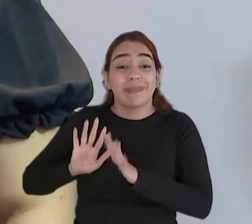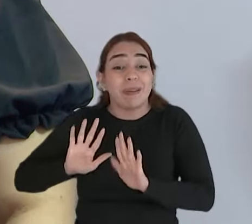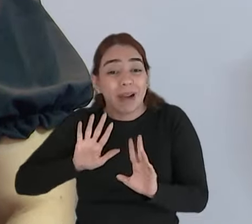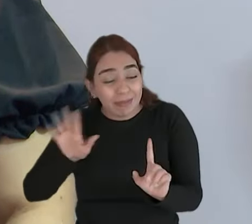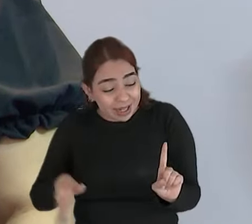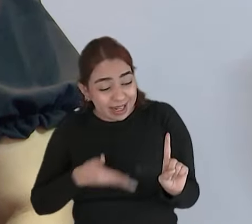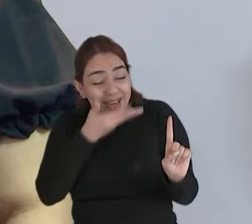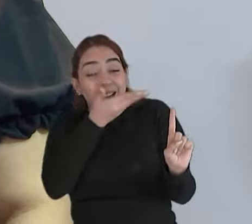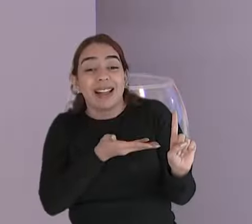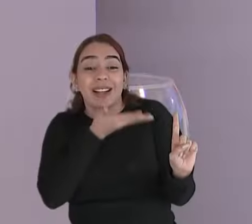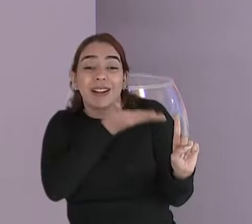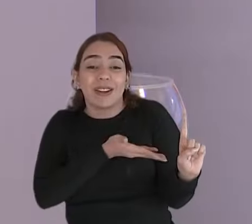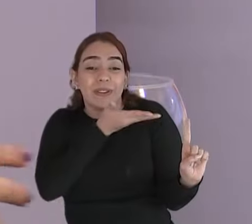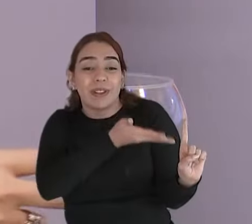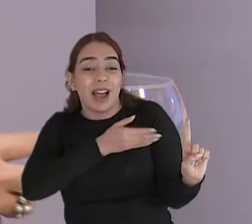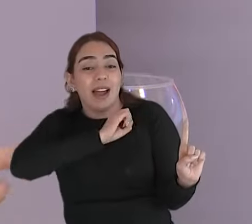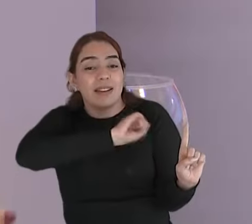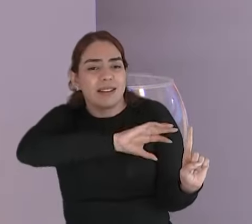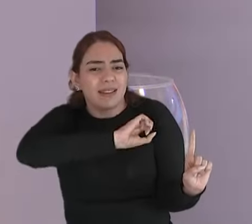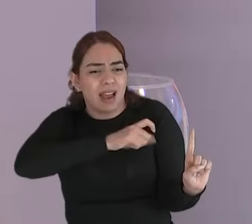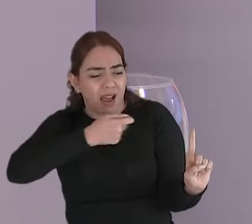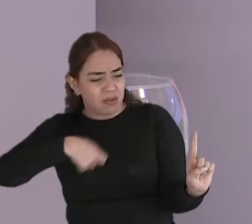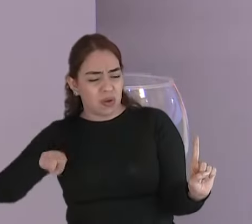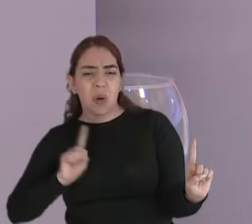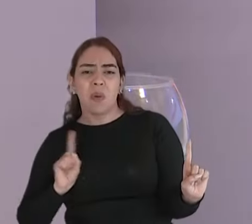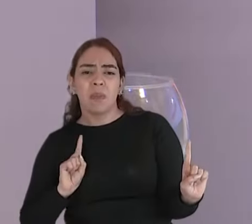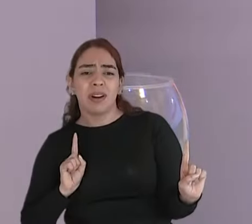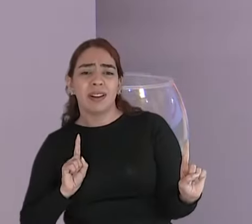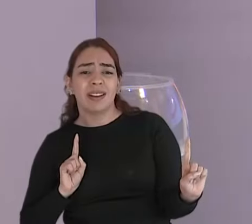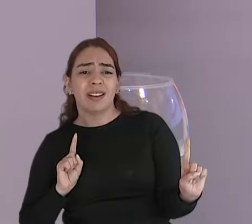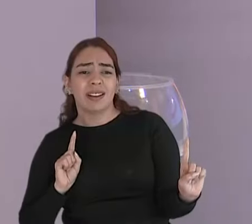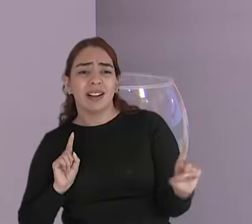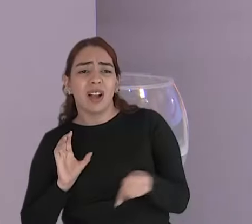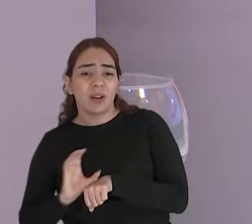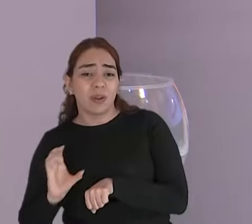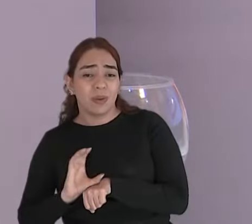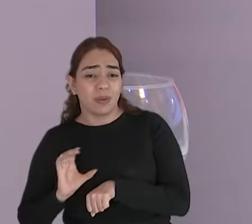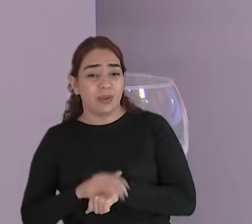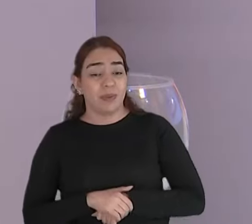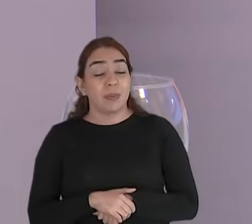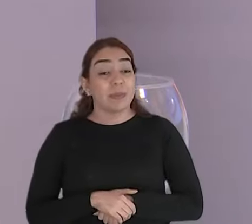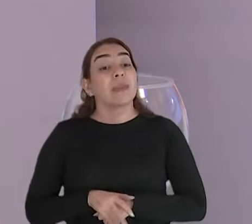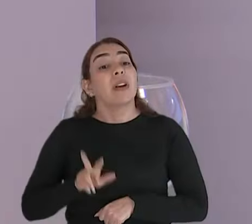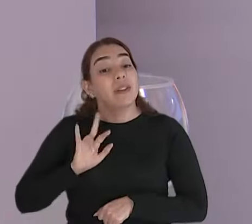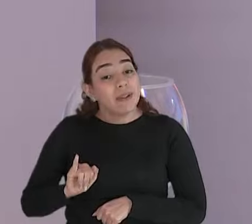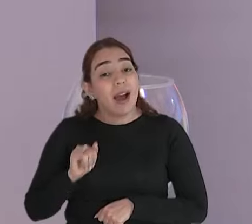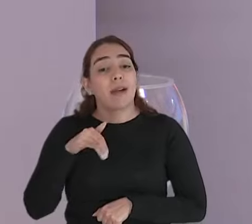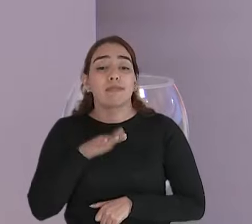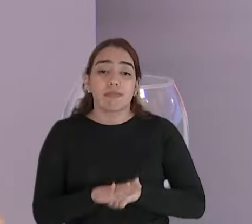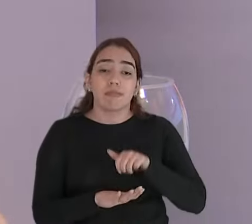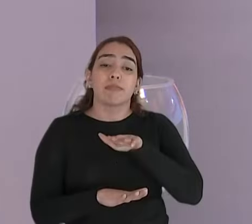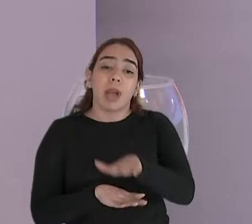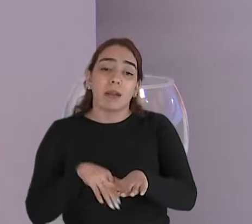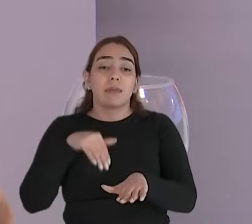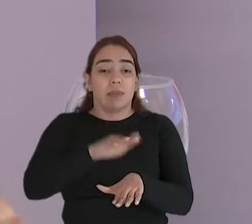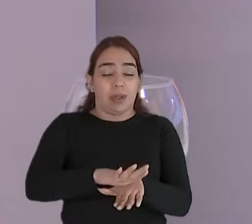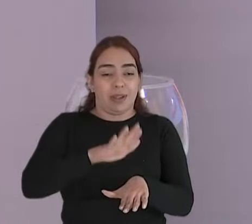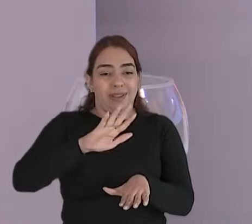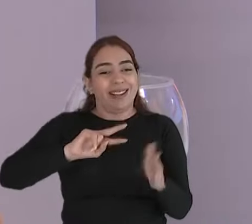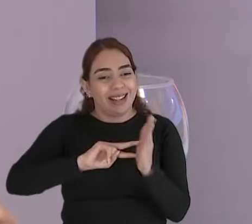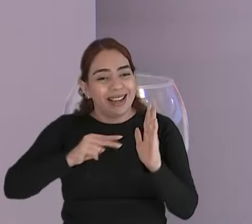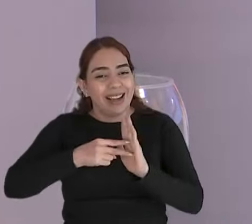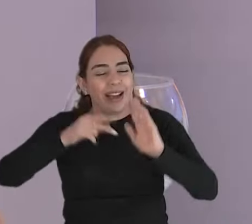curso. Mas é aí que chega. A gente vai conseguindo chegar nas pessoas de pouquinho e